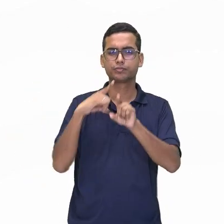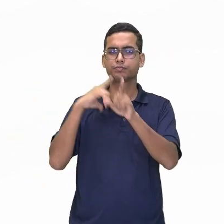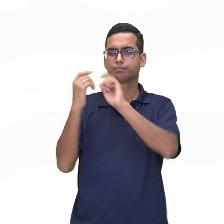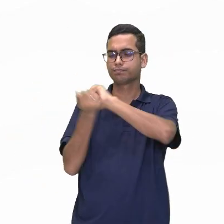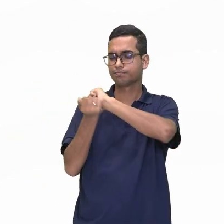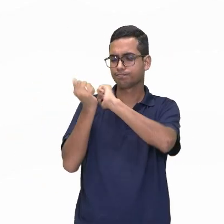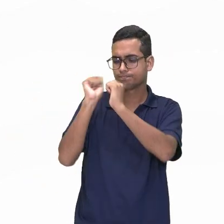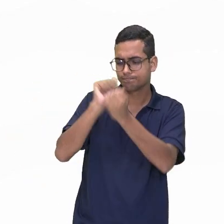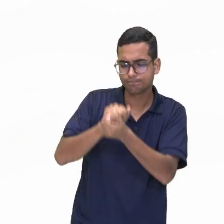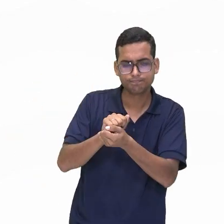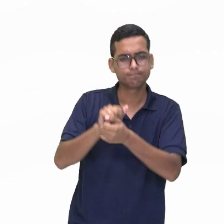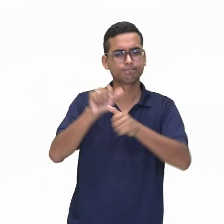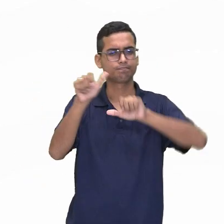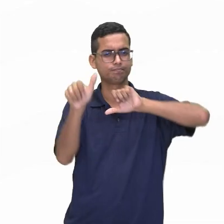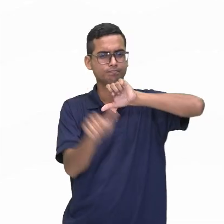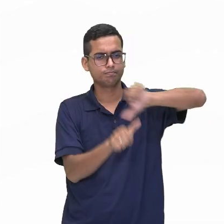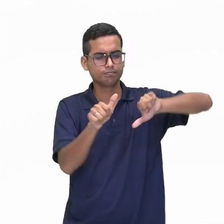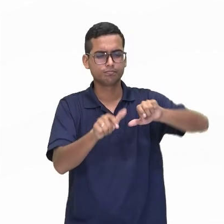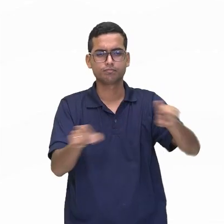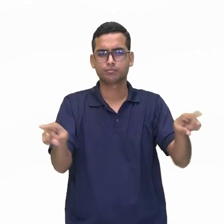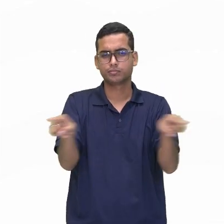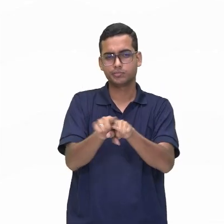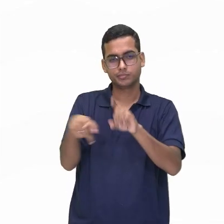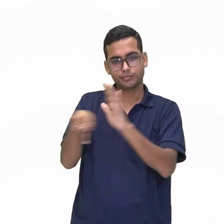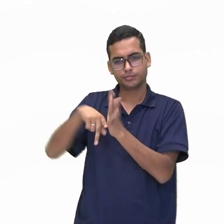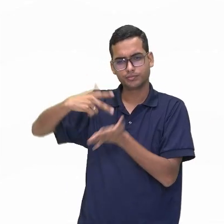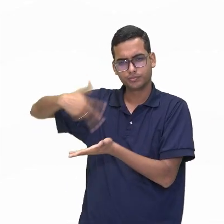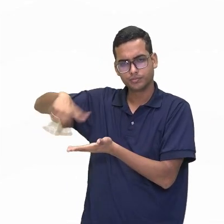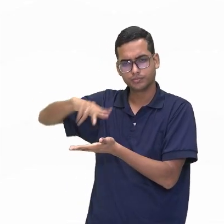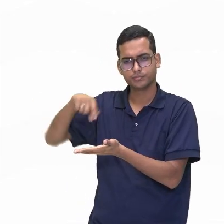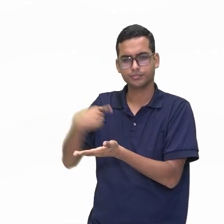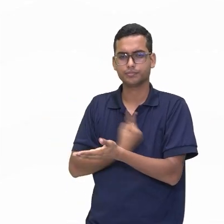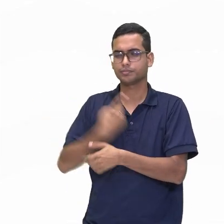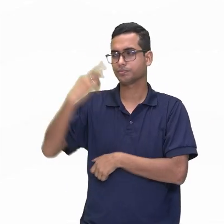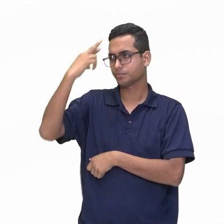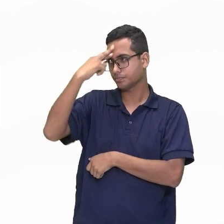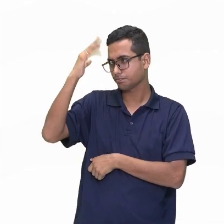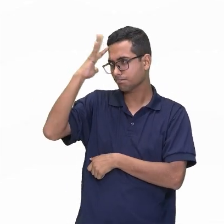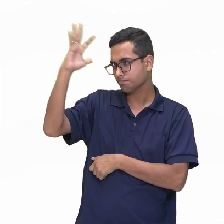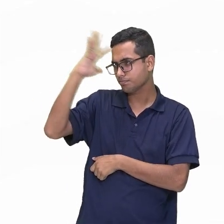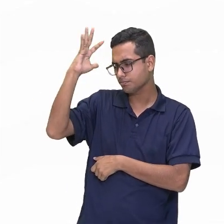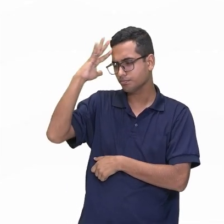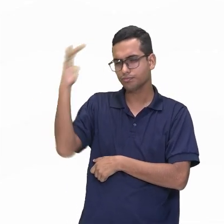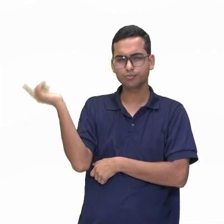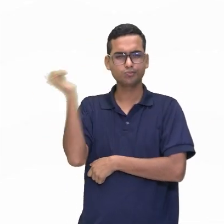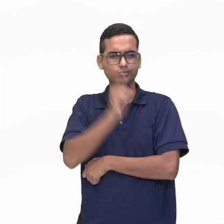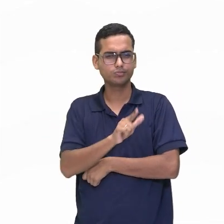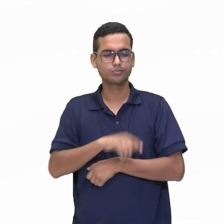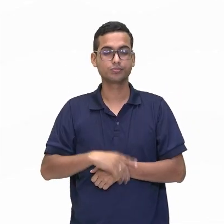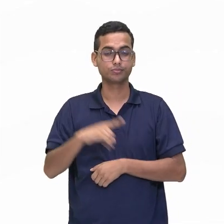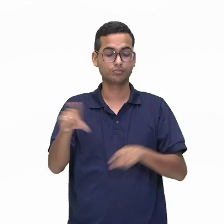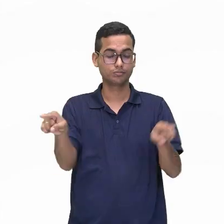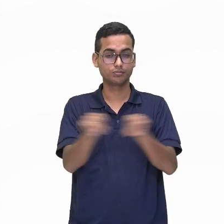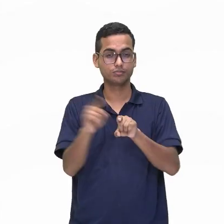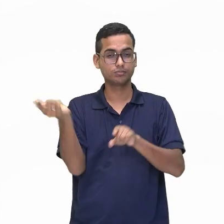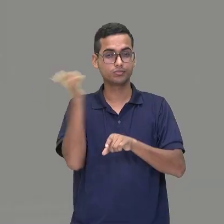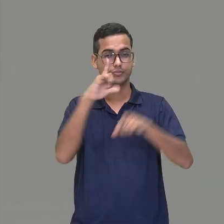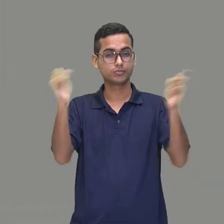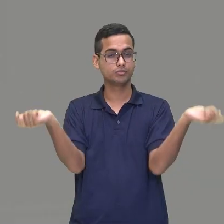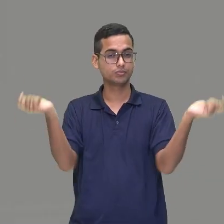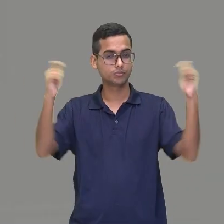moldando. Então, a dança que nos leva a reflexões, nos leva a